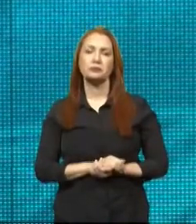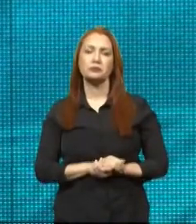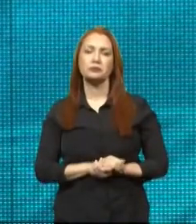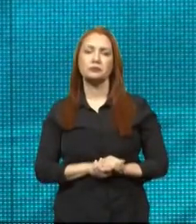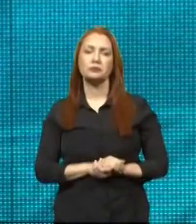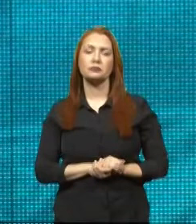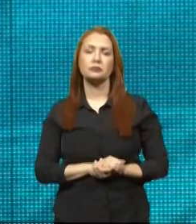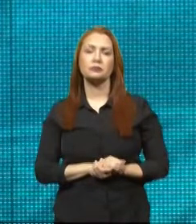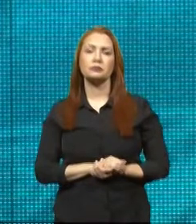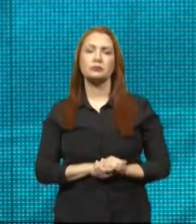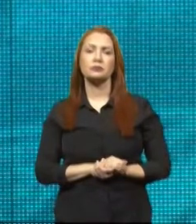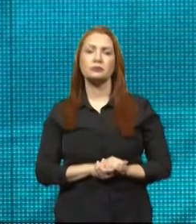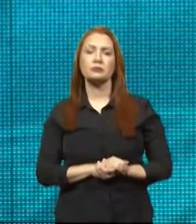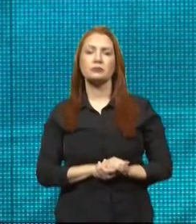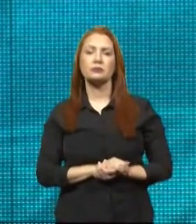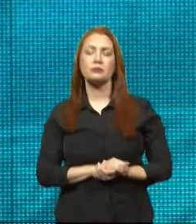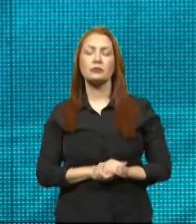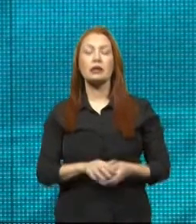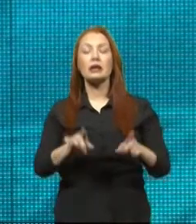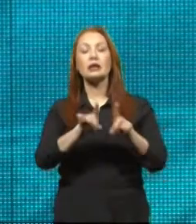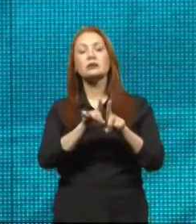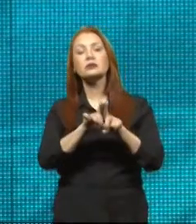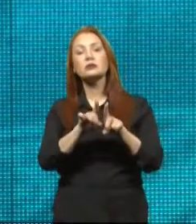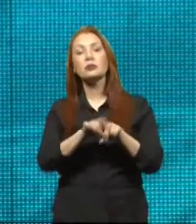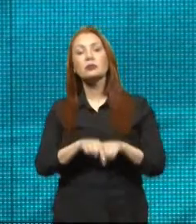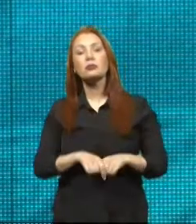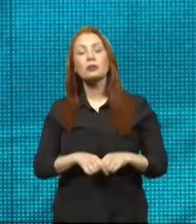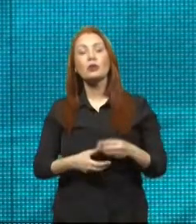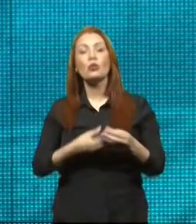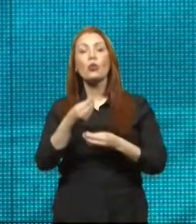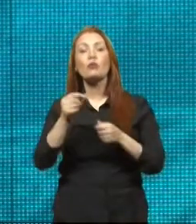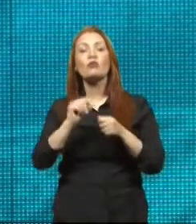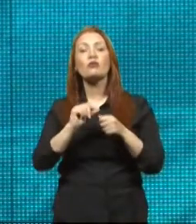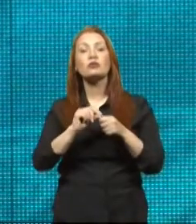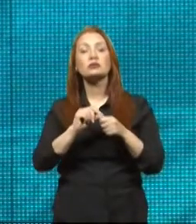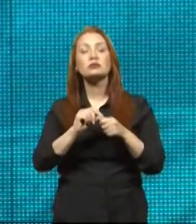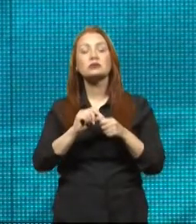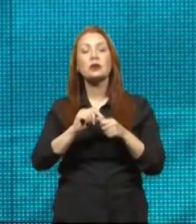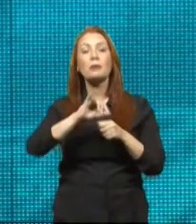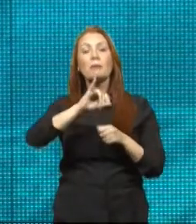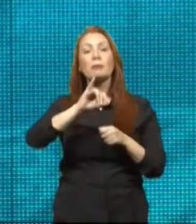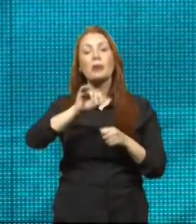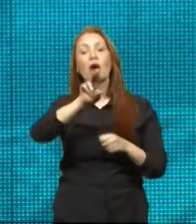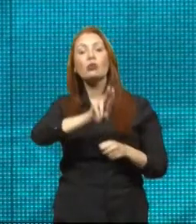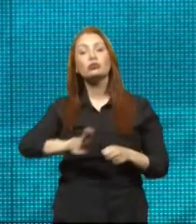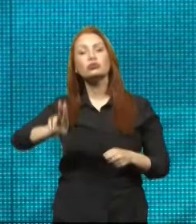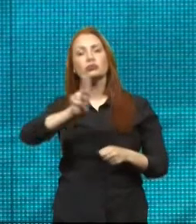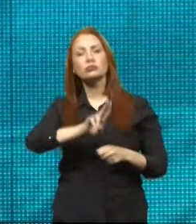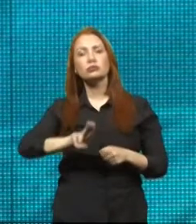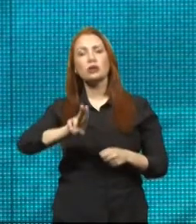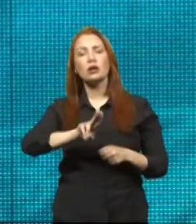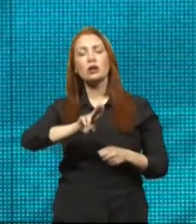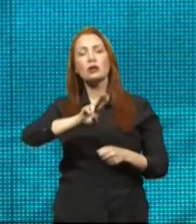que nós vamos utilizá-la e aproveitá-la, né? Então, eu